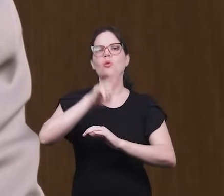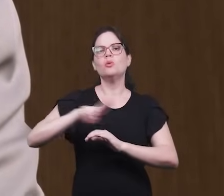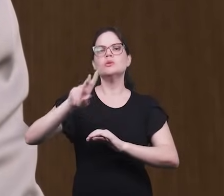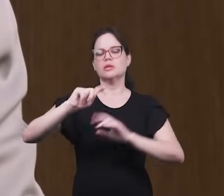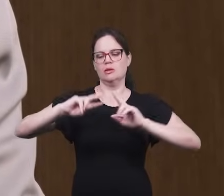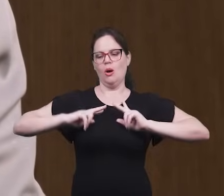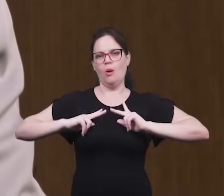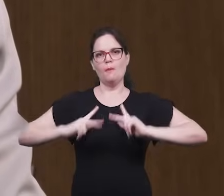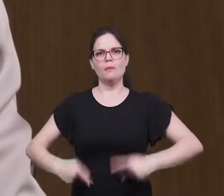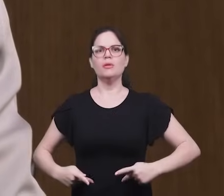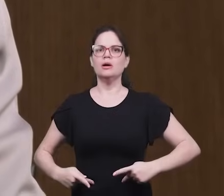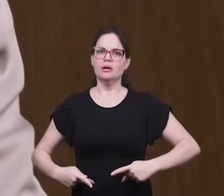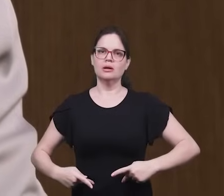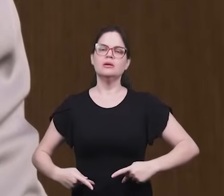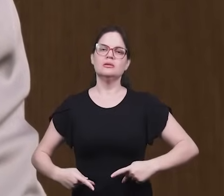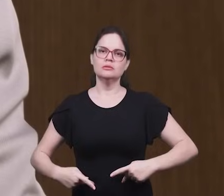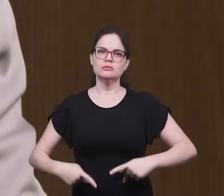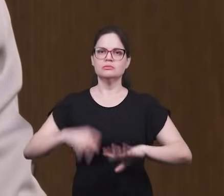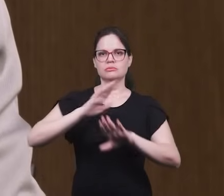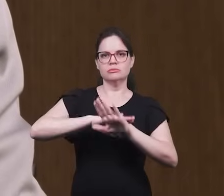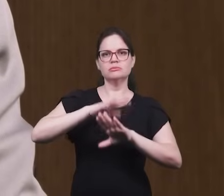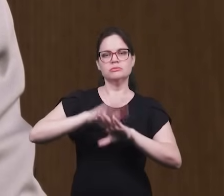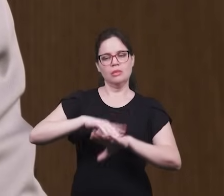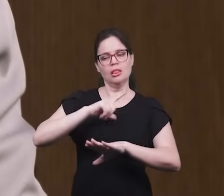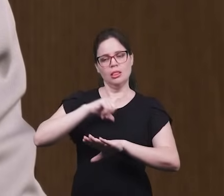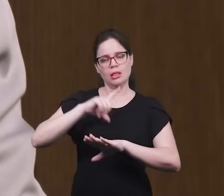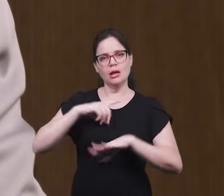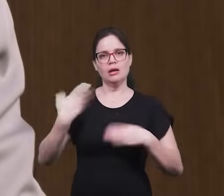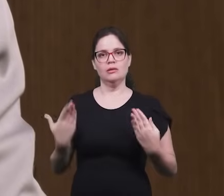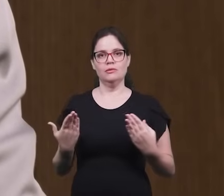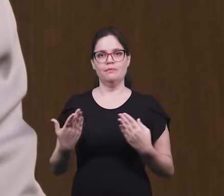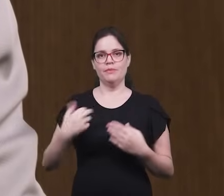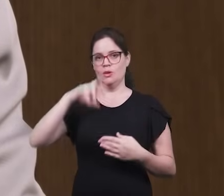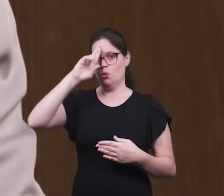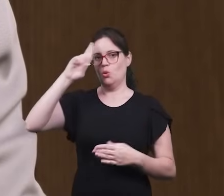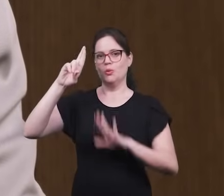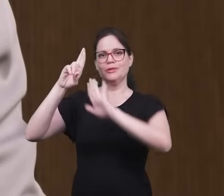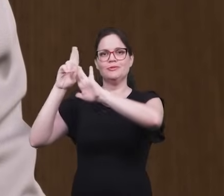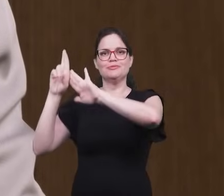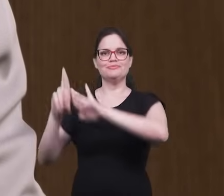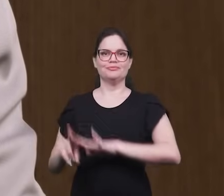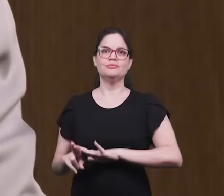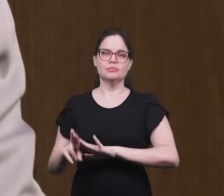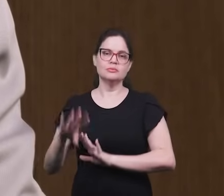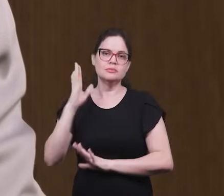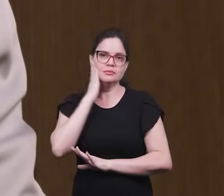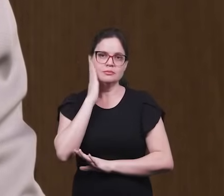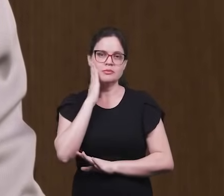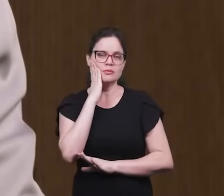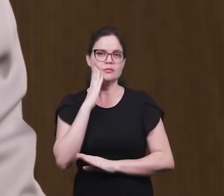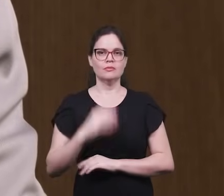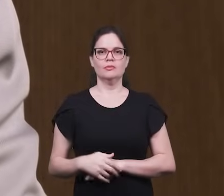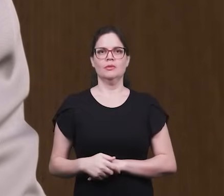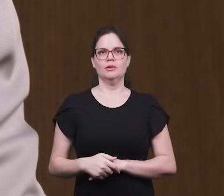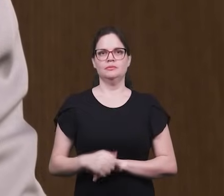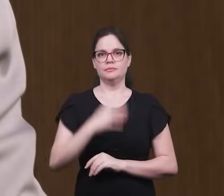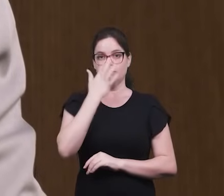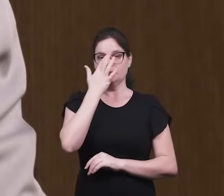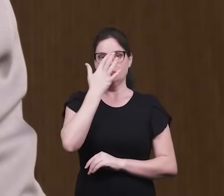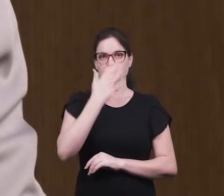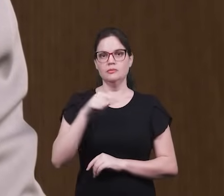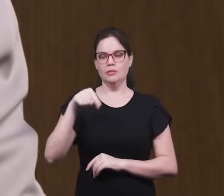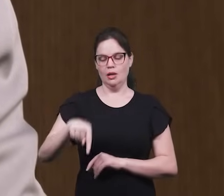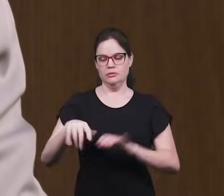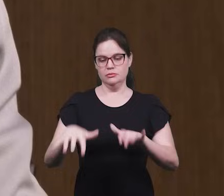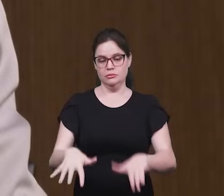mas o homem chegou e sentou nele, e isso exatamente corroborando com a informação histórica que o pastor Edson acabou de dar. Naturalmente,